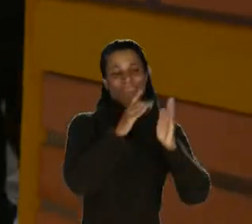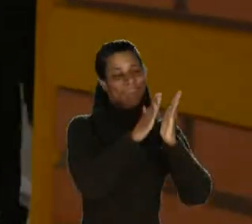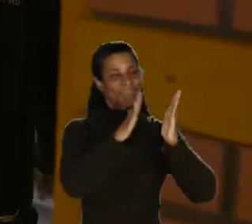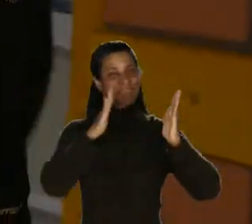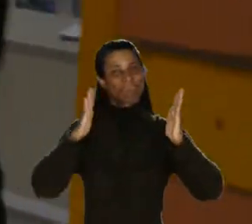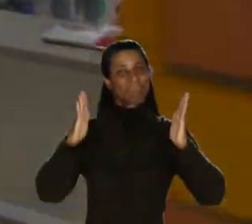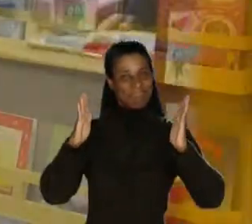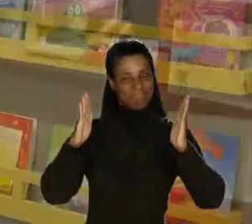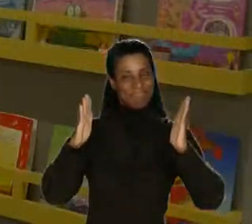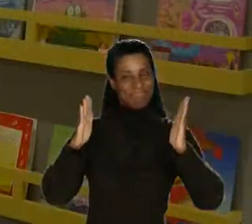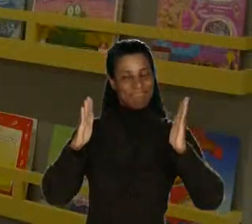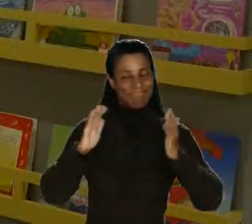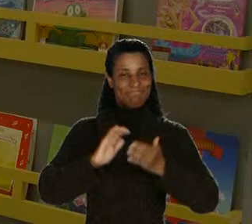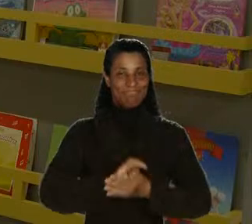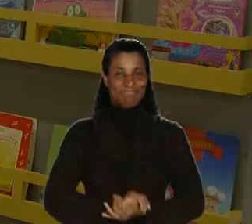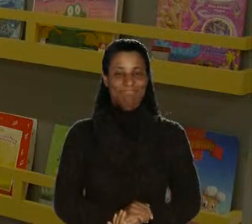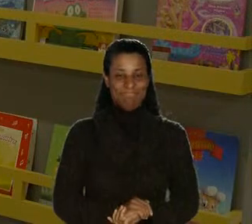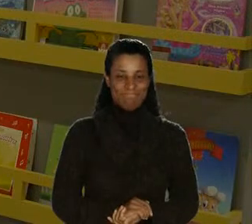na biblioteca.